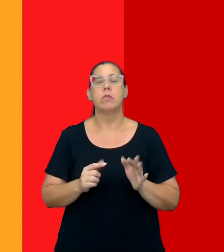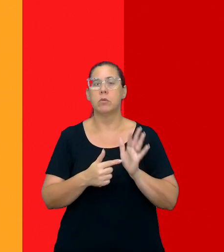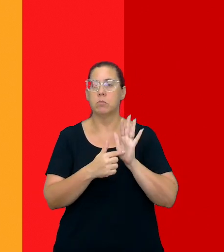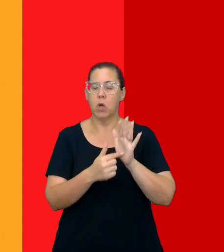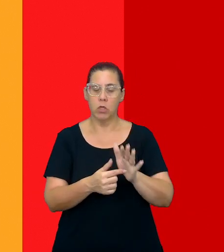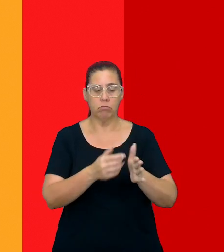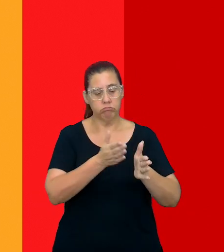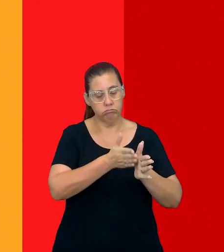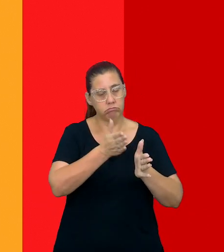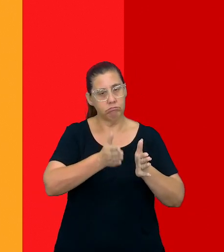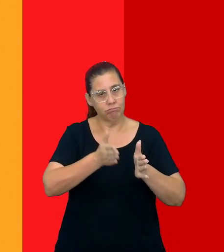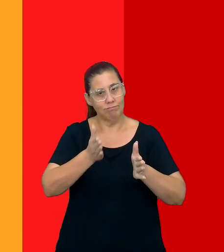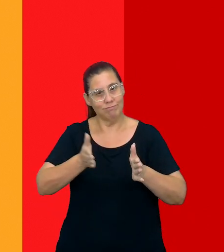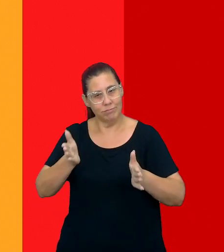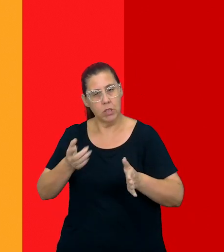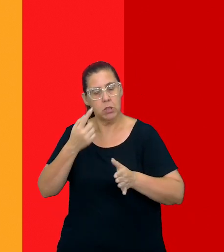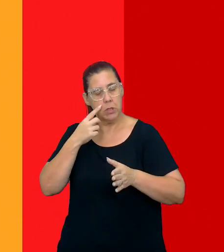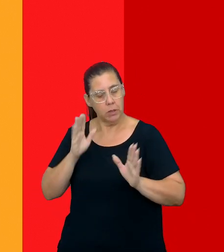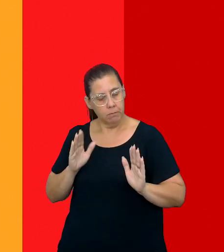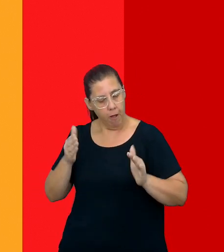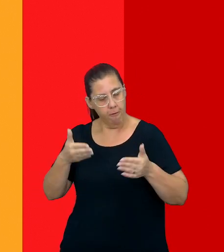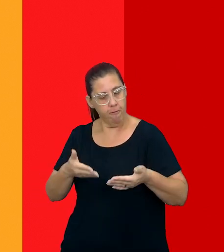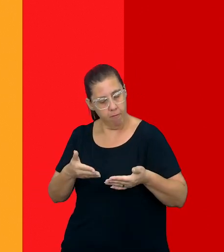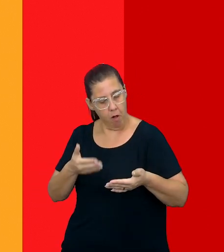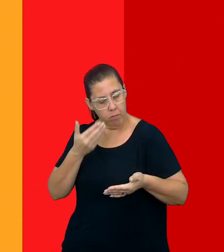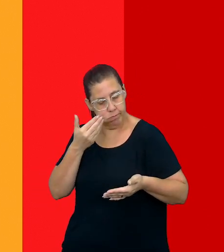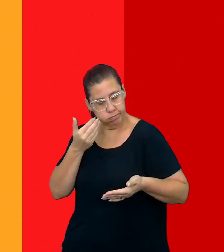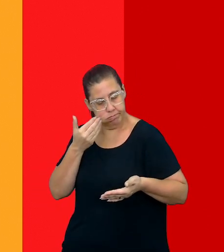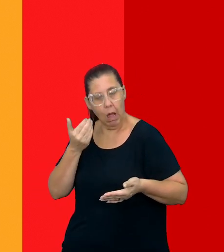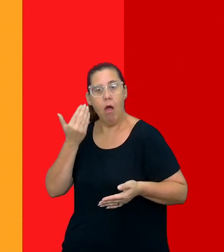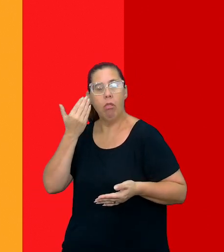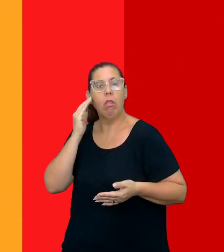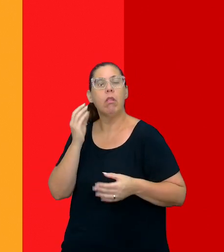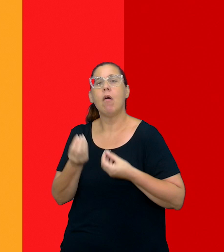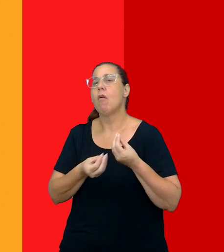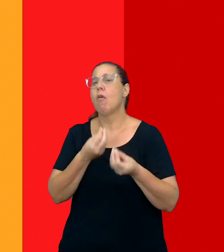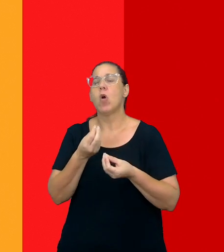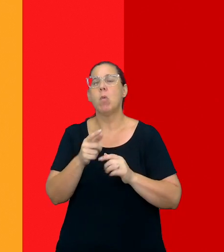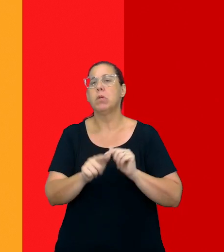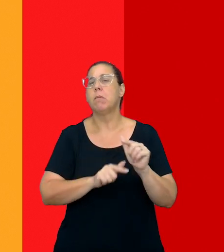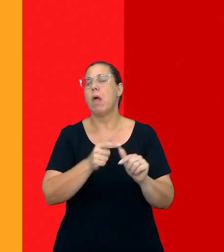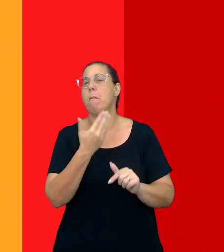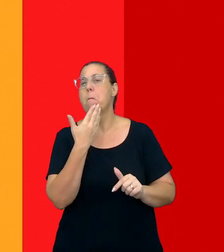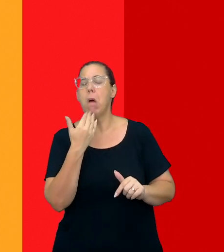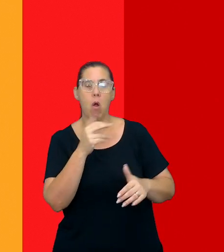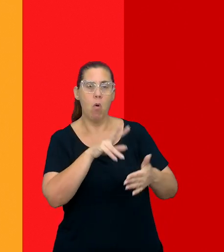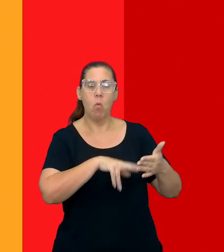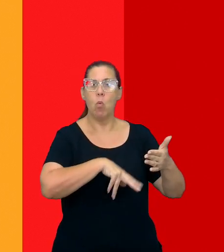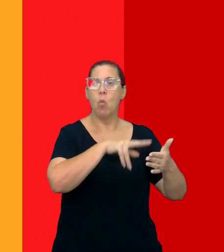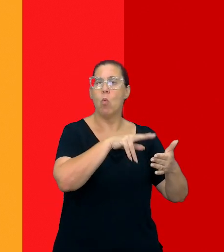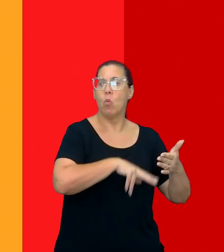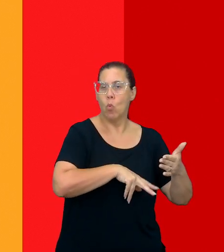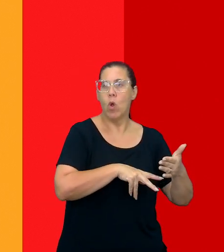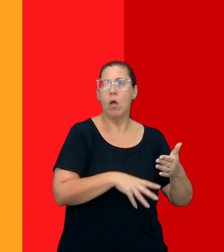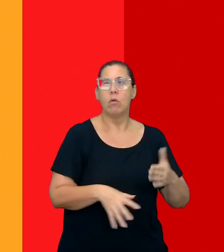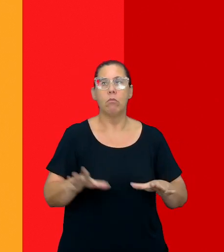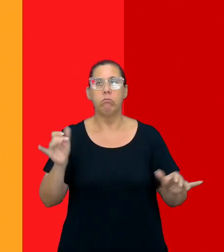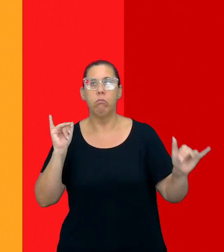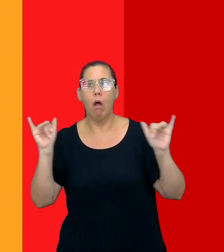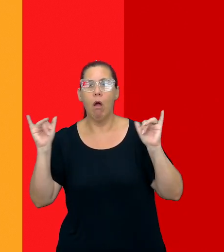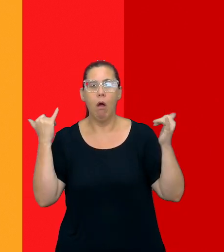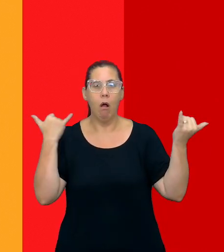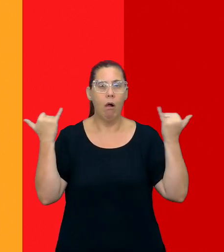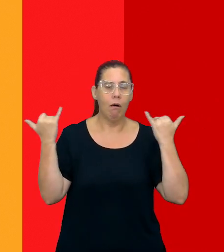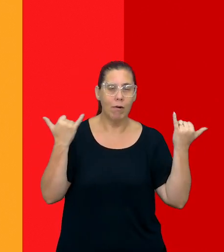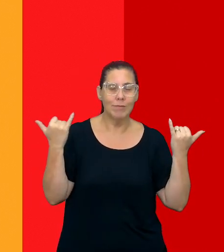na sequência, nós nos debruçamos sobre elas para entender como trabalhar com a leitura, a escuta, a